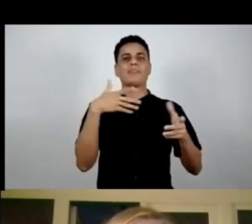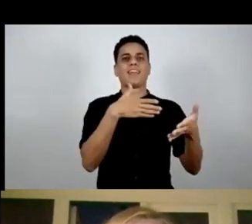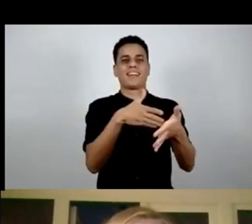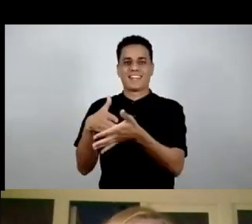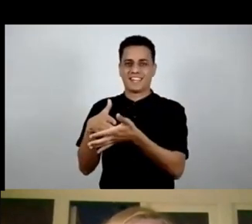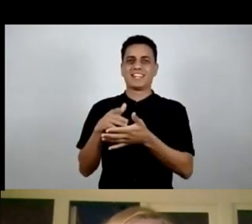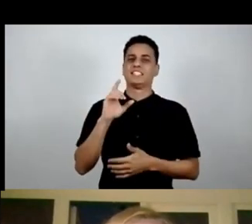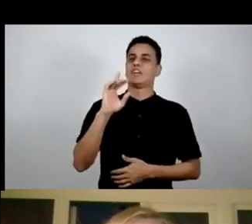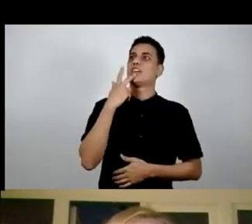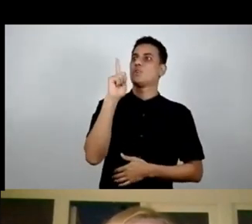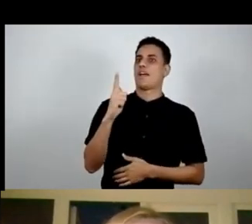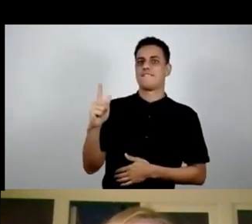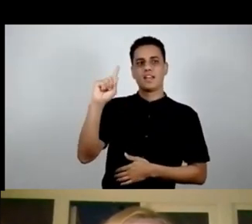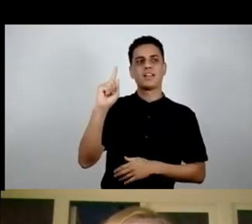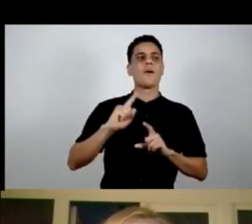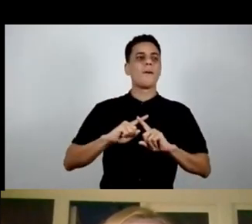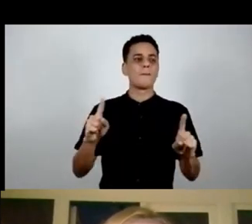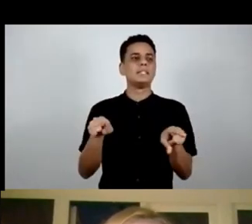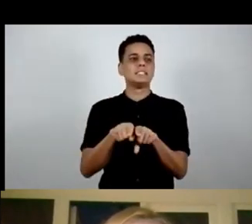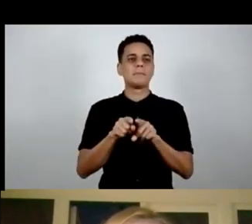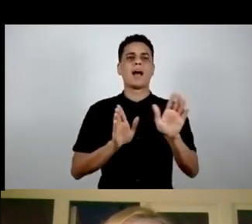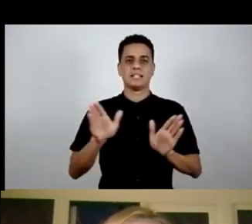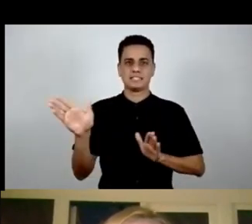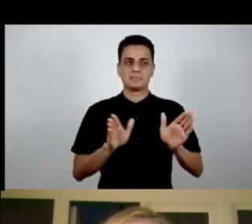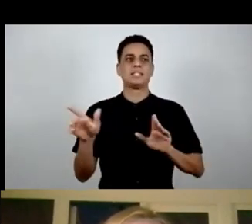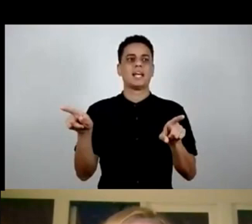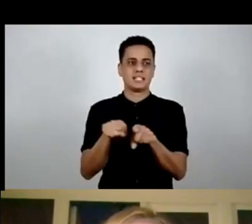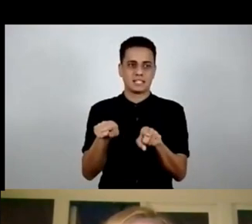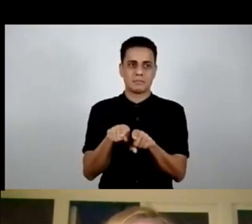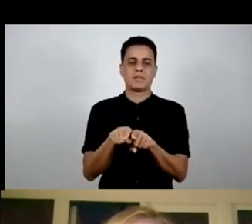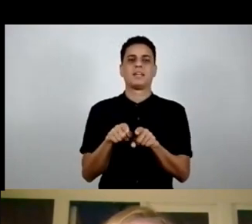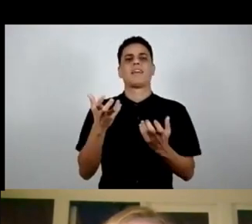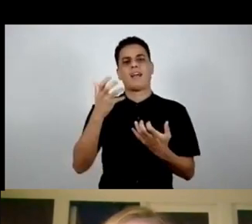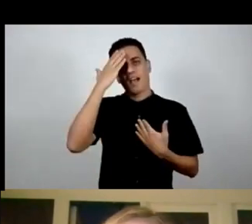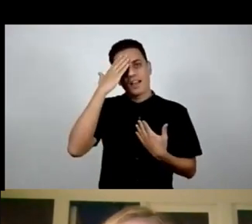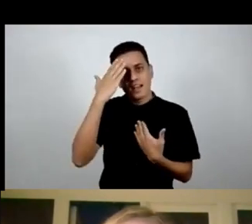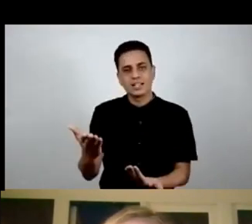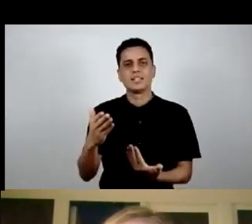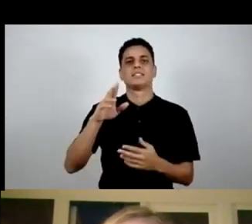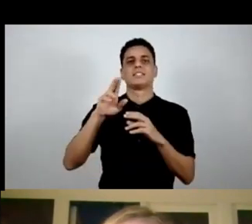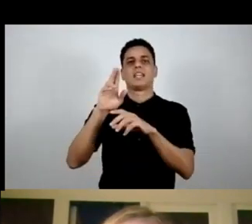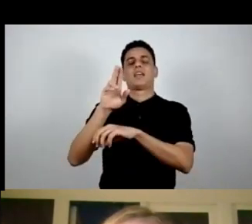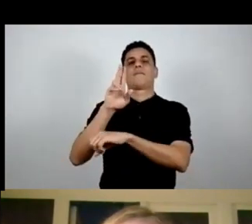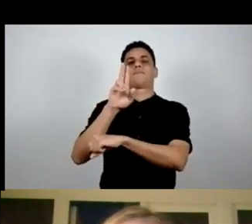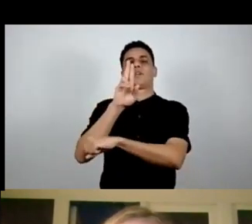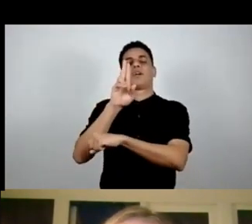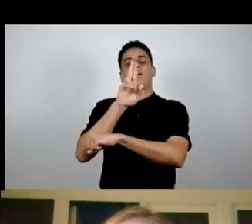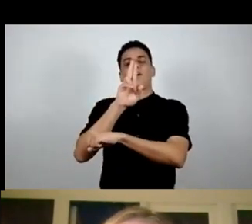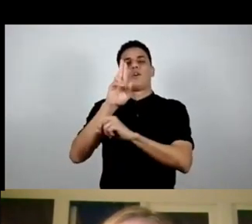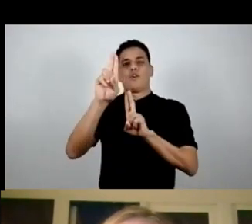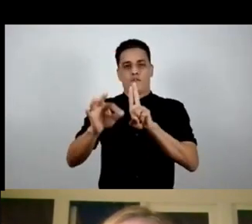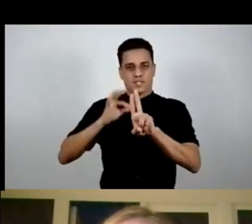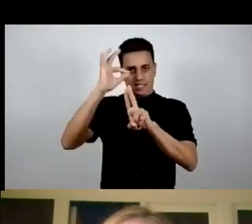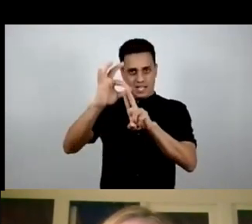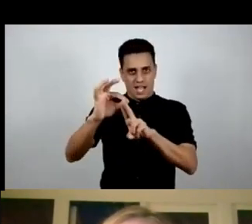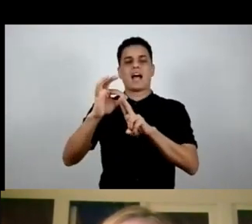só de geografia, mas também está falando da questão de acessibilidade. Agradecer a UFSCar, através do